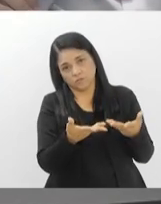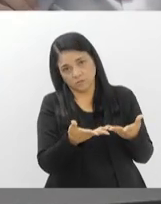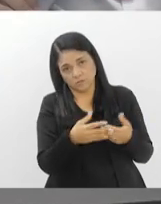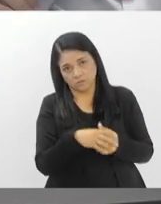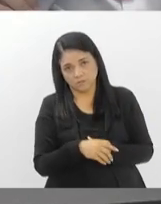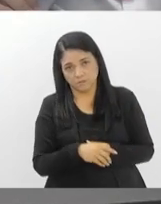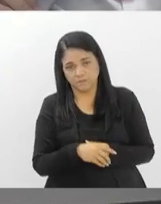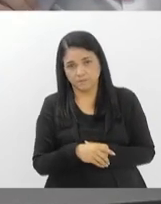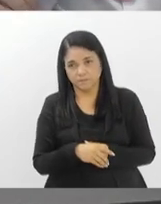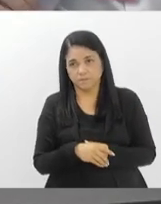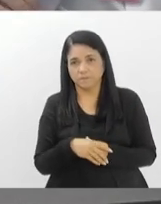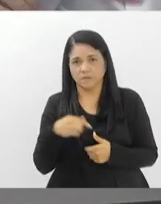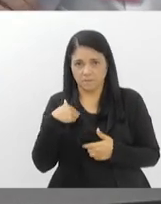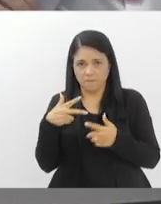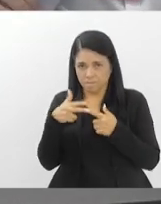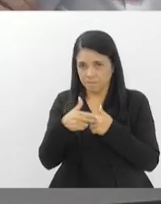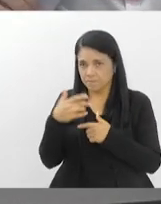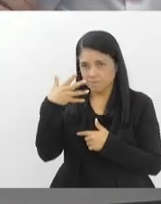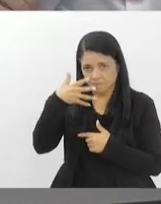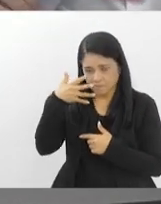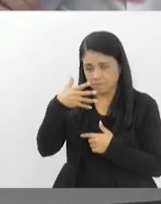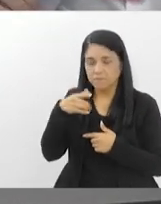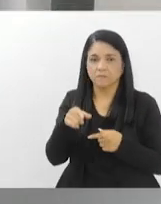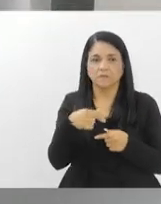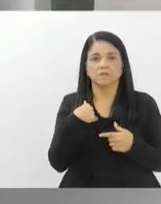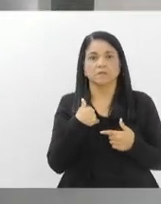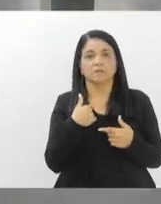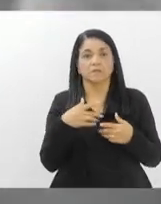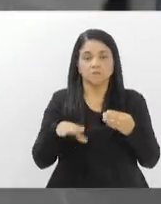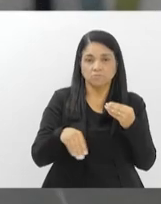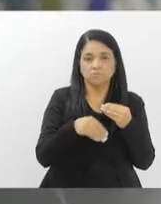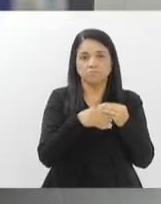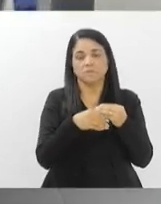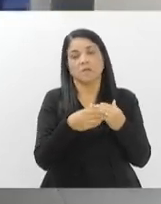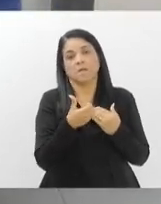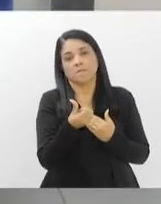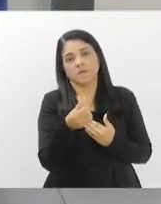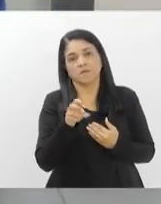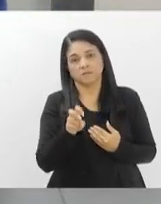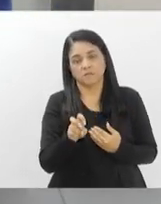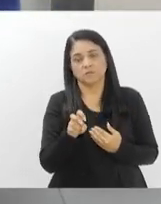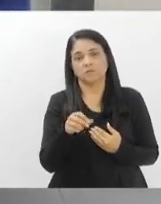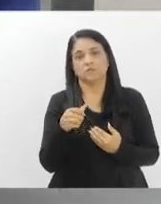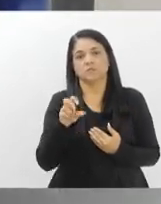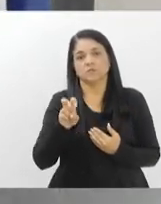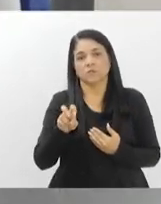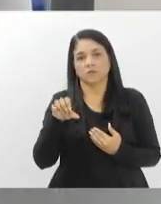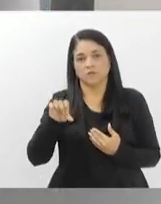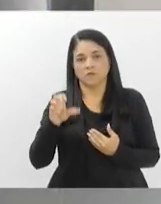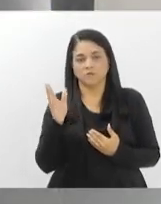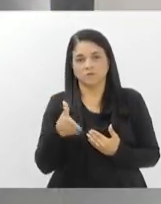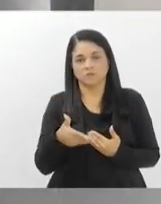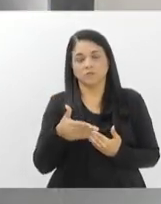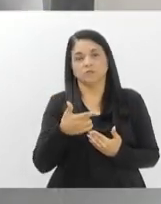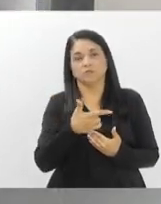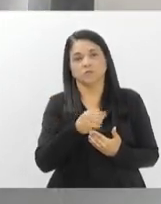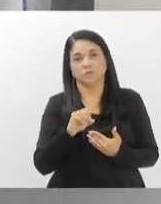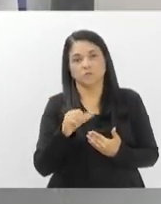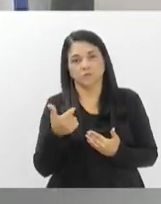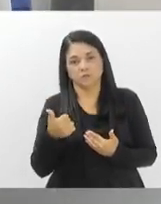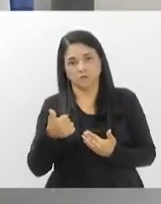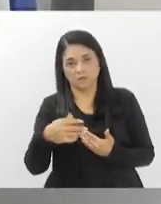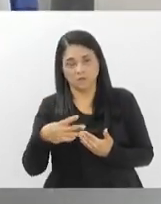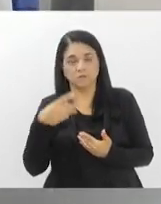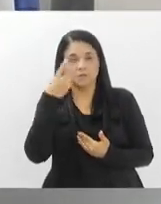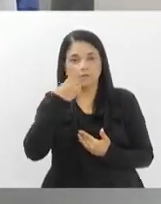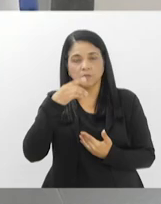prejudicabilidade. Me permite uma parte, deputado Mink? Completamente. Eu incluiria a 6559 de 16 de outubro de 2013, de autoria do deputado Samuel Malafaia, que